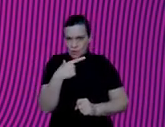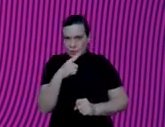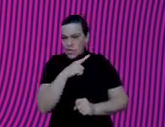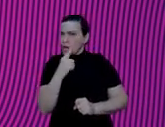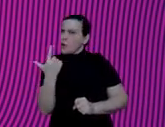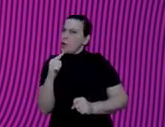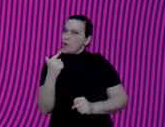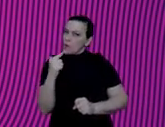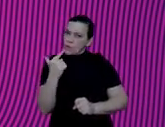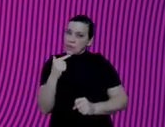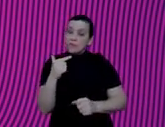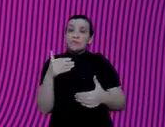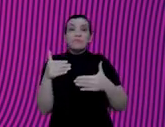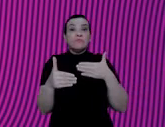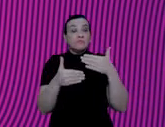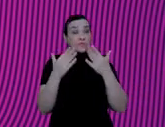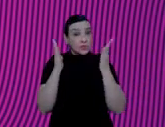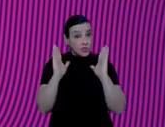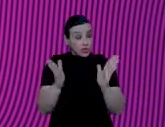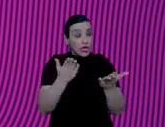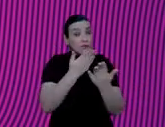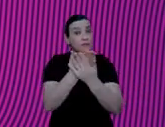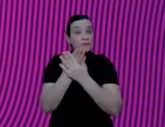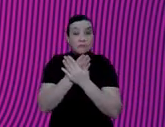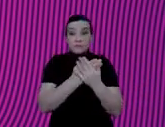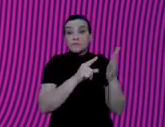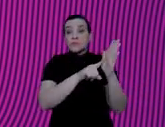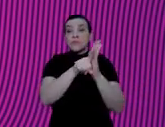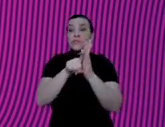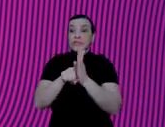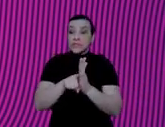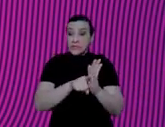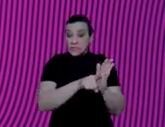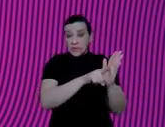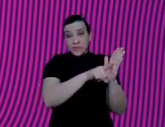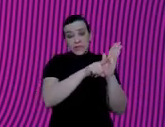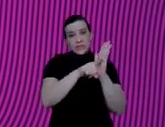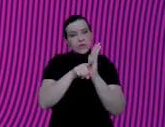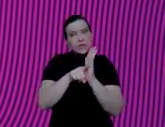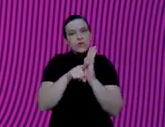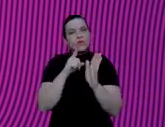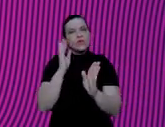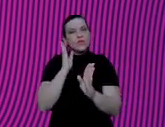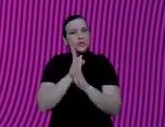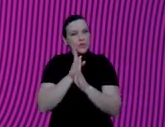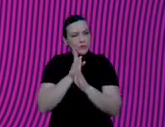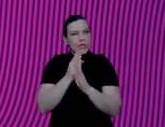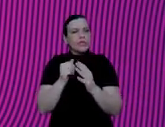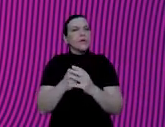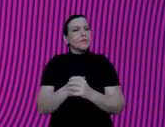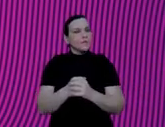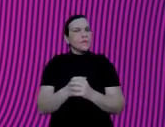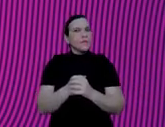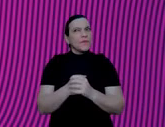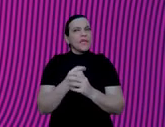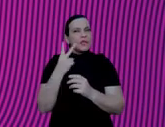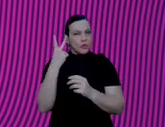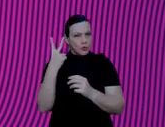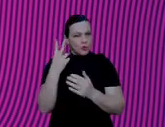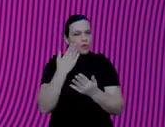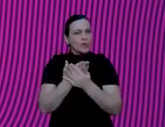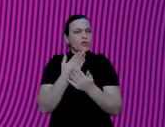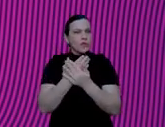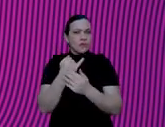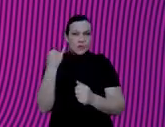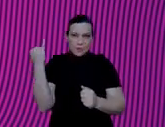alguns estudos recentes, né, que investigaram essa questão. Nós tivemos, basicamente, há 2 estudos importantes. Um que é um estudo